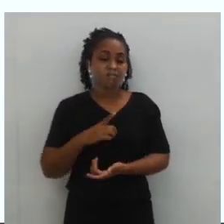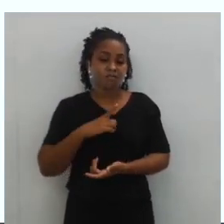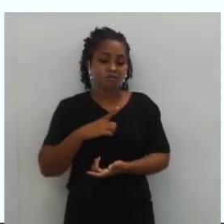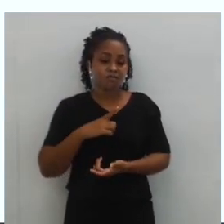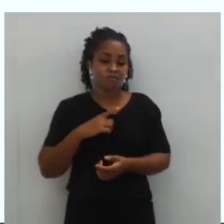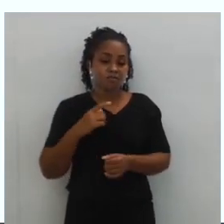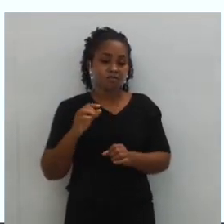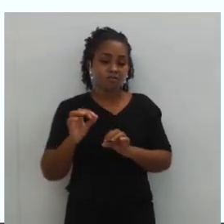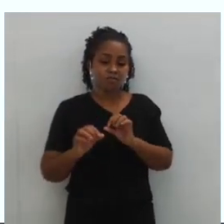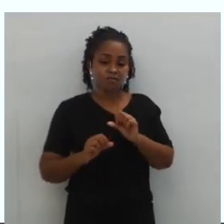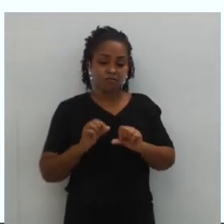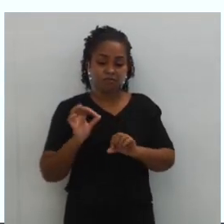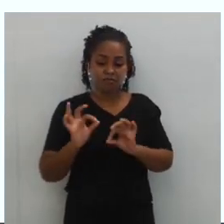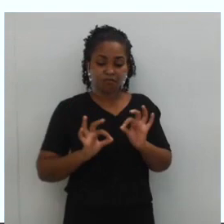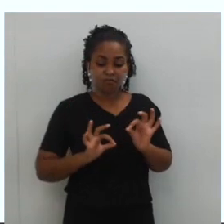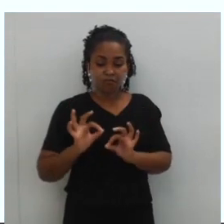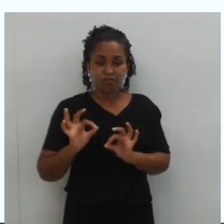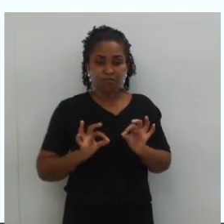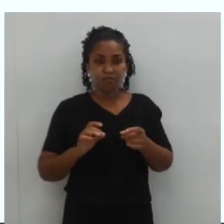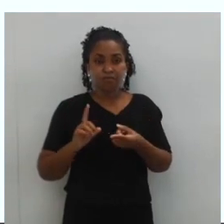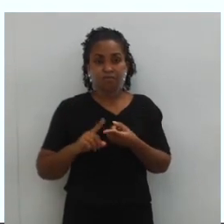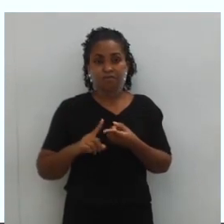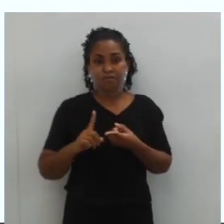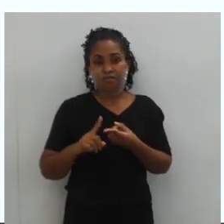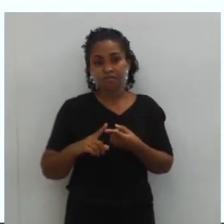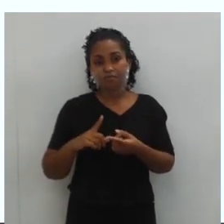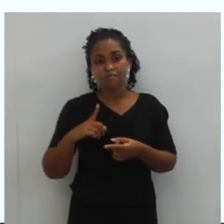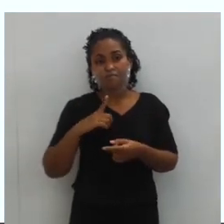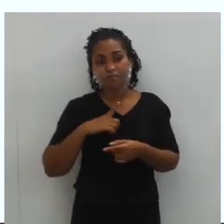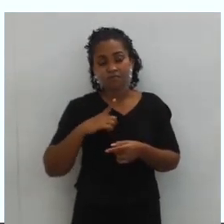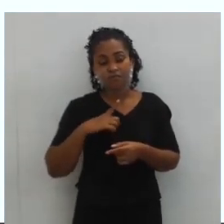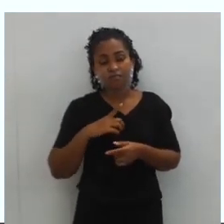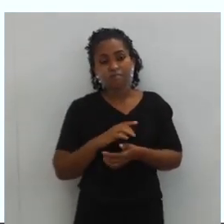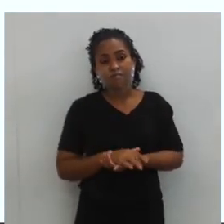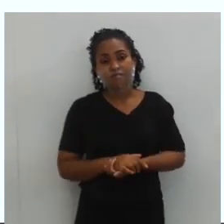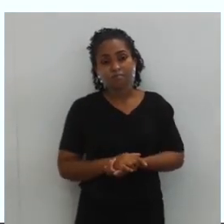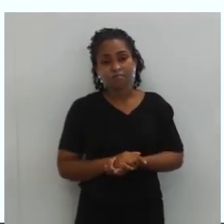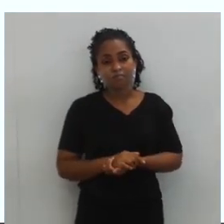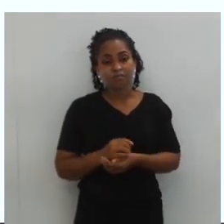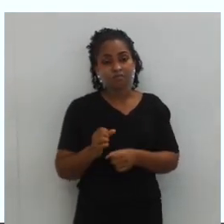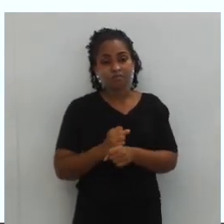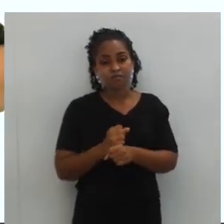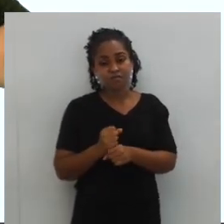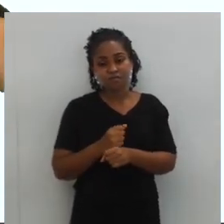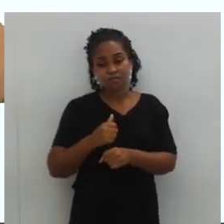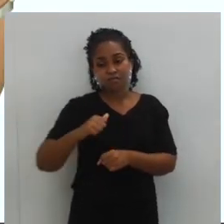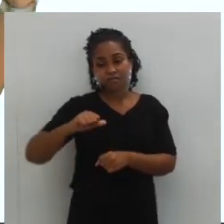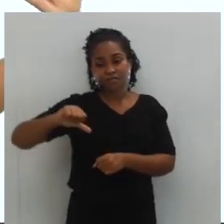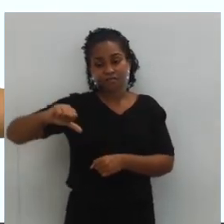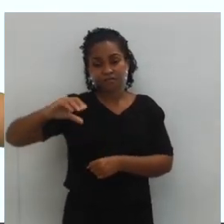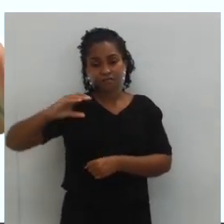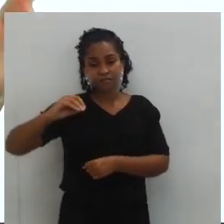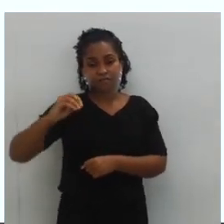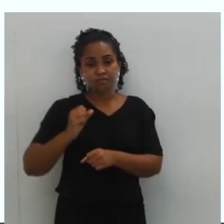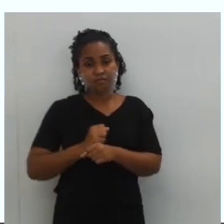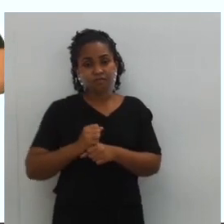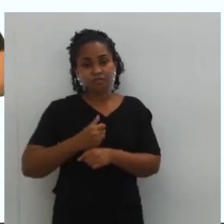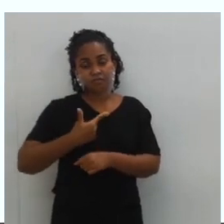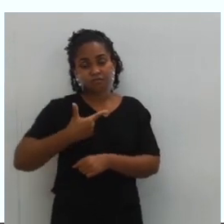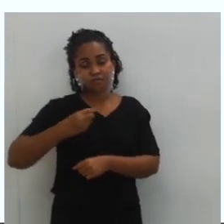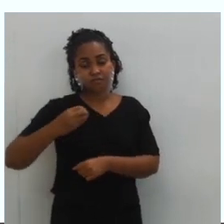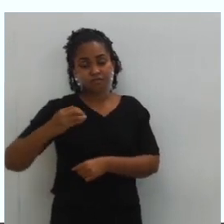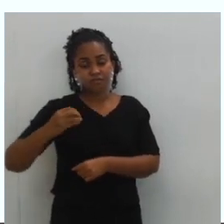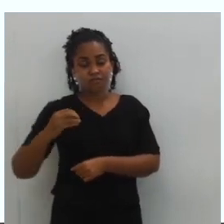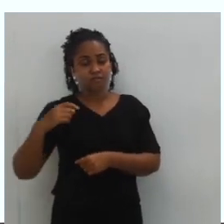Parque e depois e o Teatro Parque, por exemplo, na década de 90, 2000, passava, além dos espetáculos de teatro, de